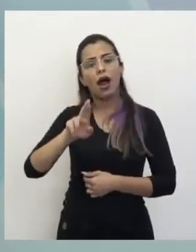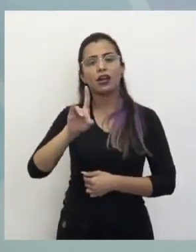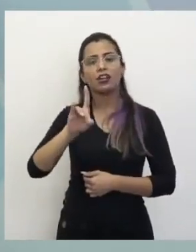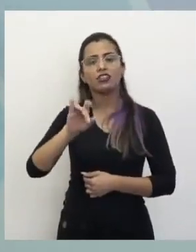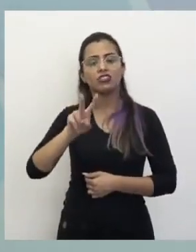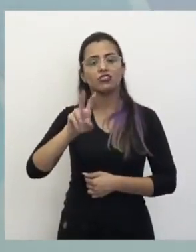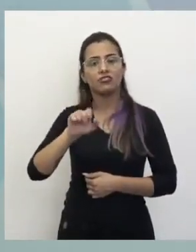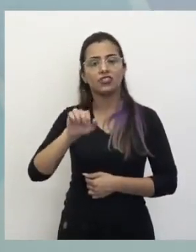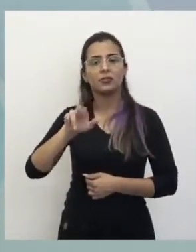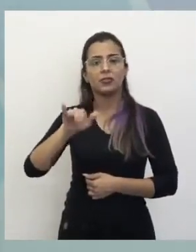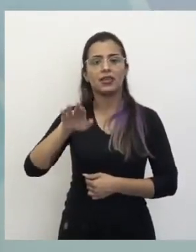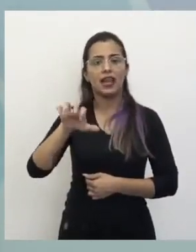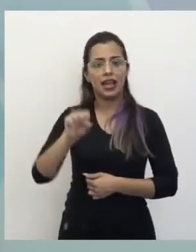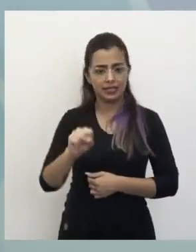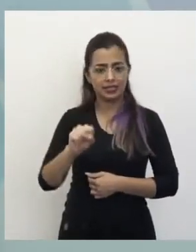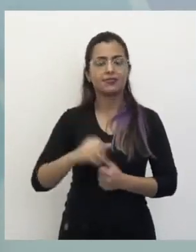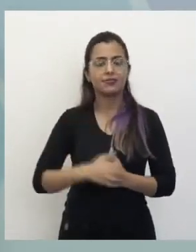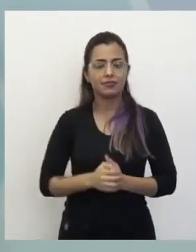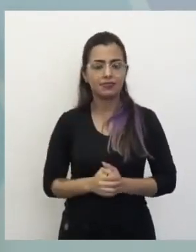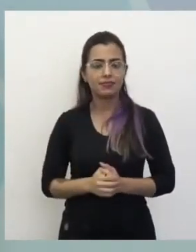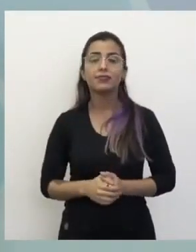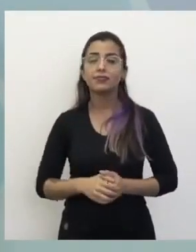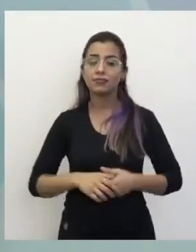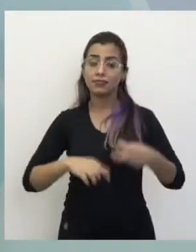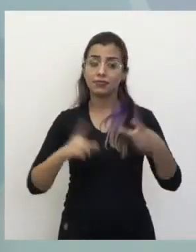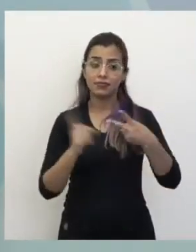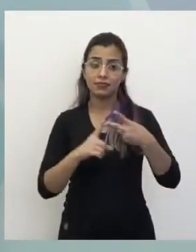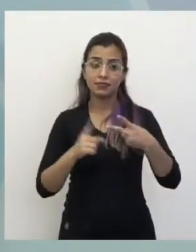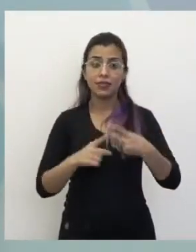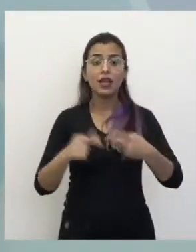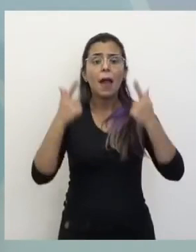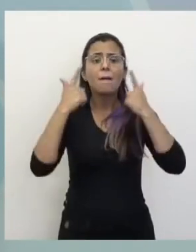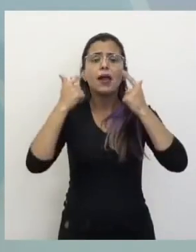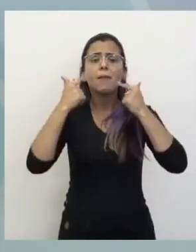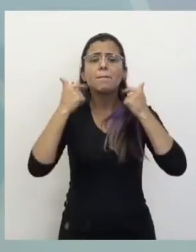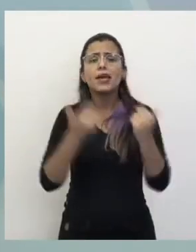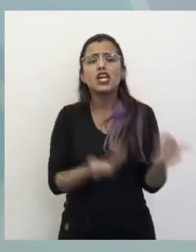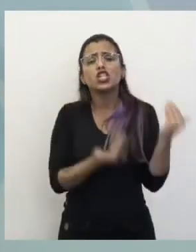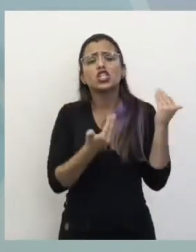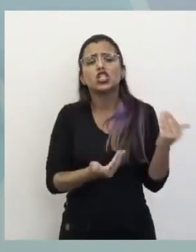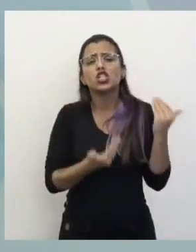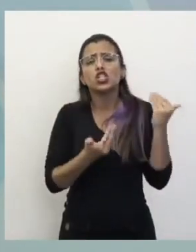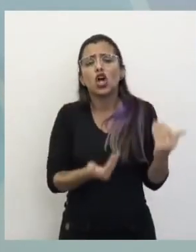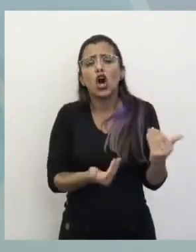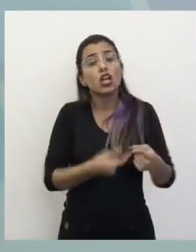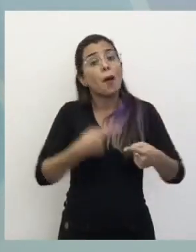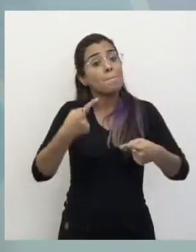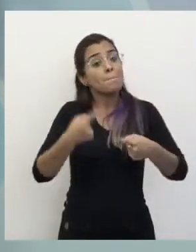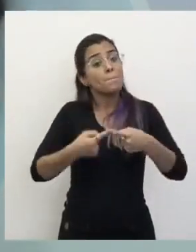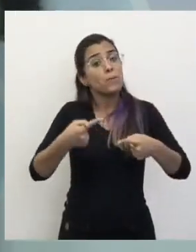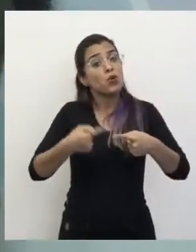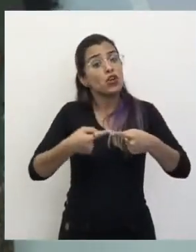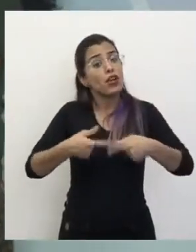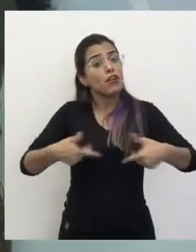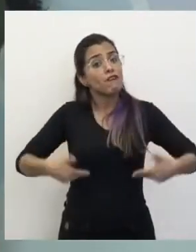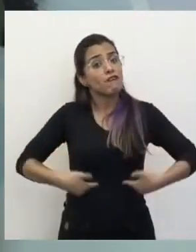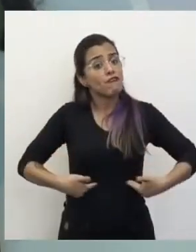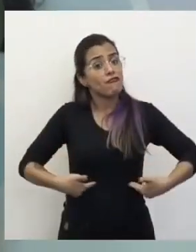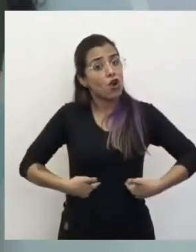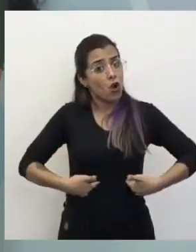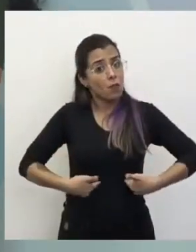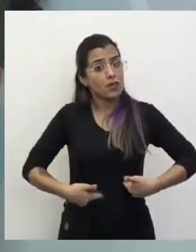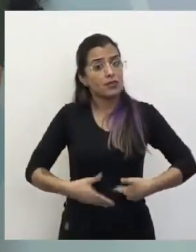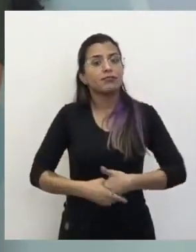os bebês choram e eles choram por uma circunstância. Qual circunstância é essa? De fome.